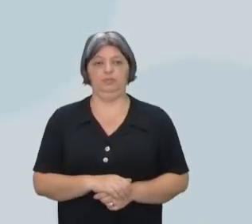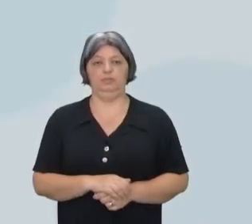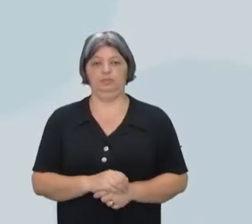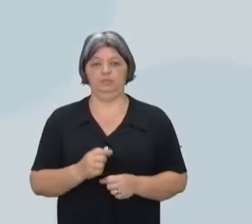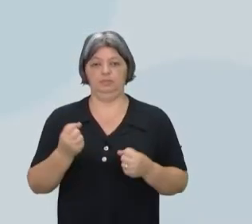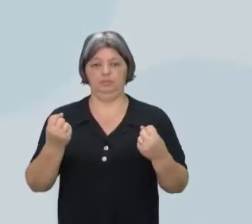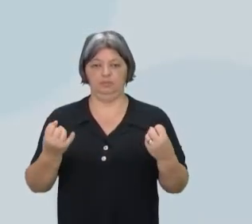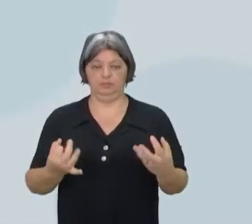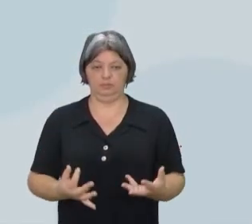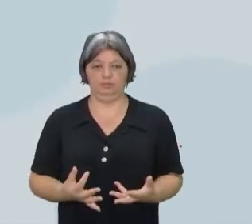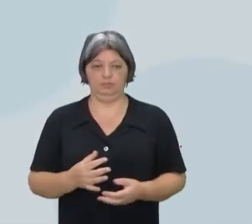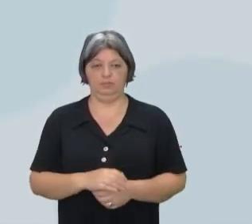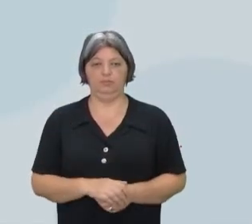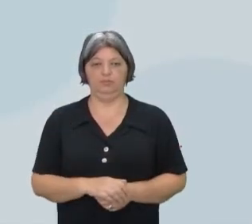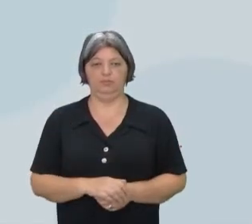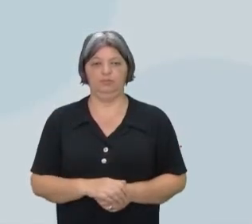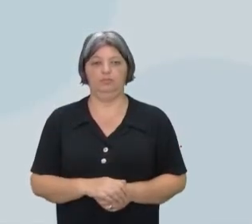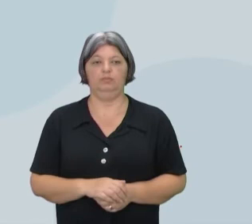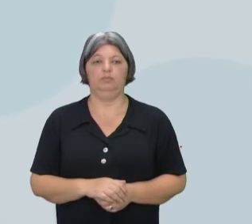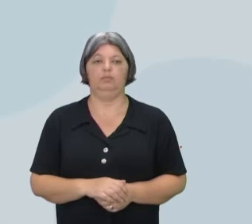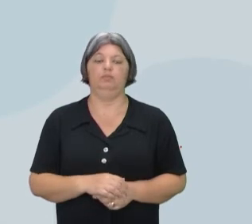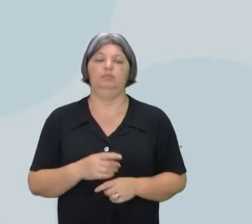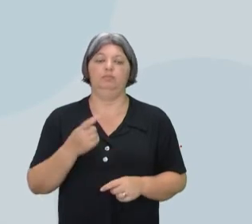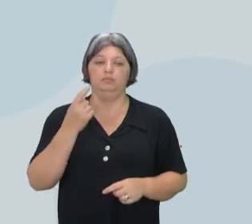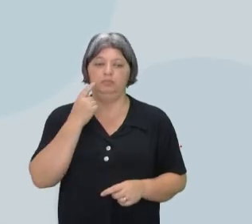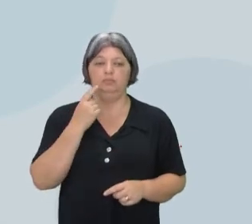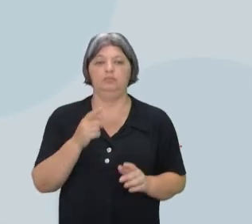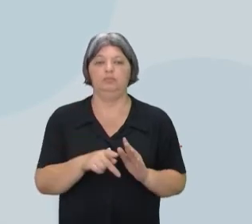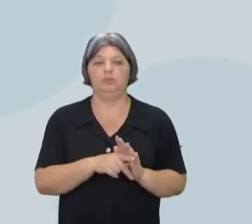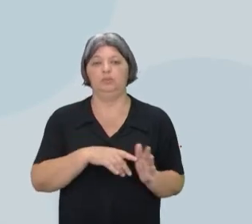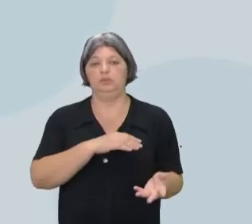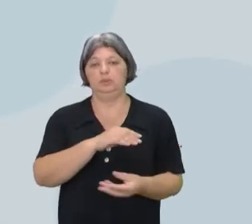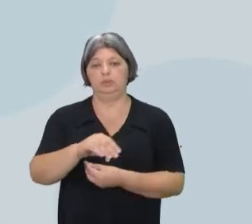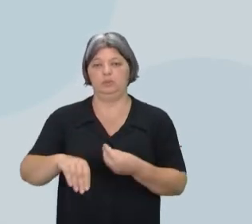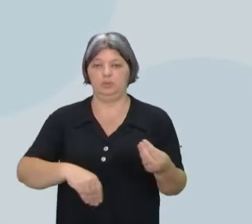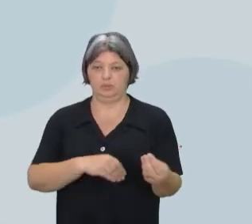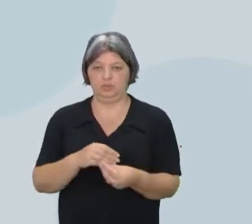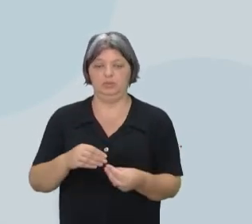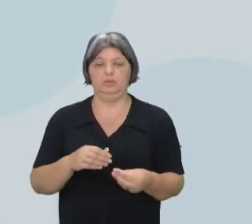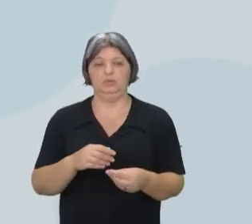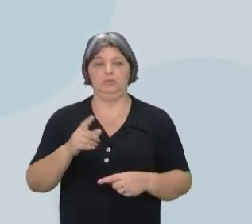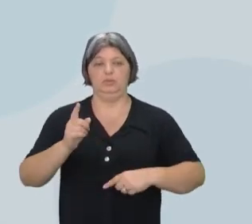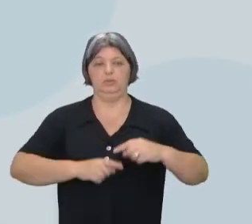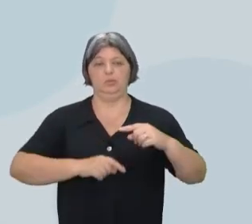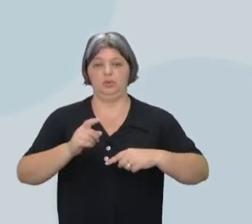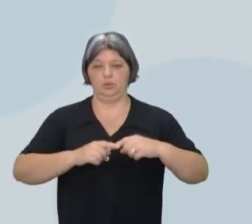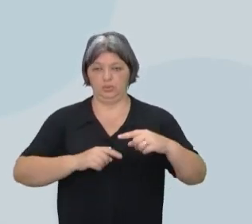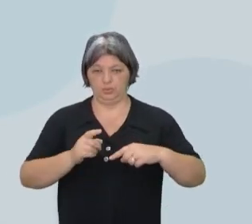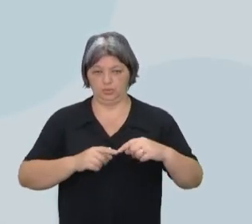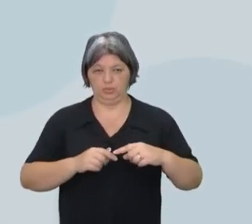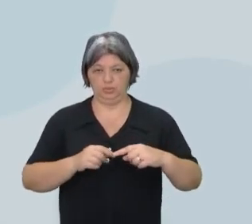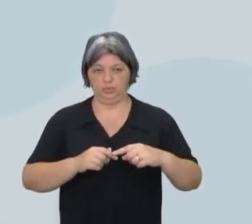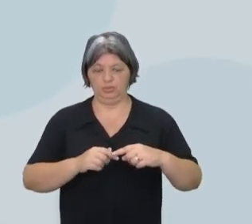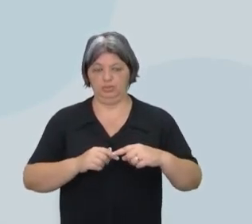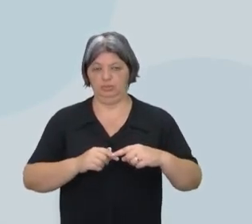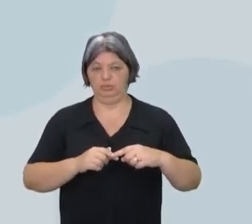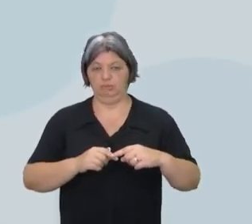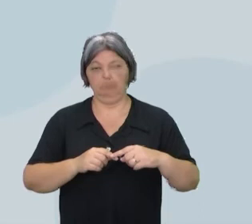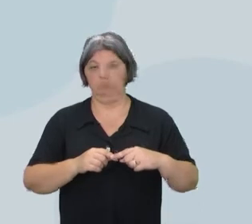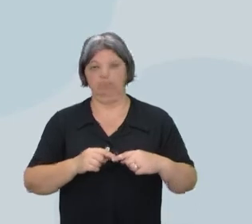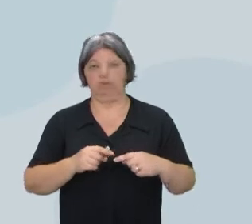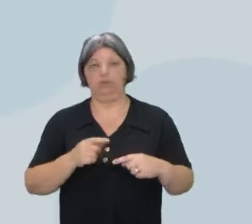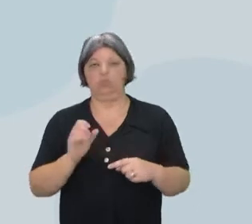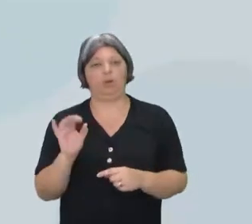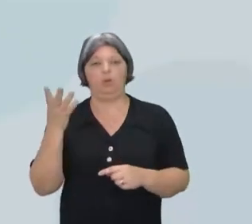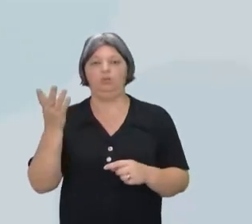né, que as reações irreversíveis, os reagentes, eles são convertidos em produtos e não ocorre no sentido inverso. Então,